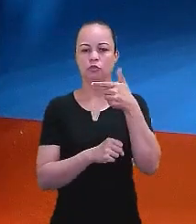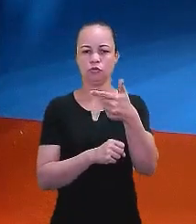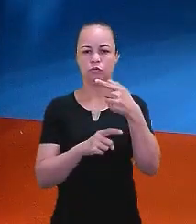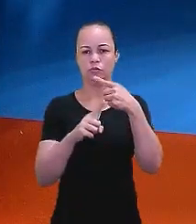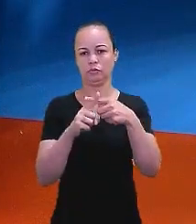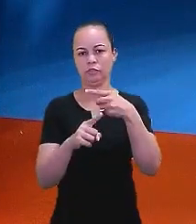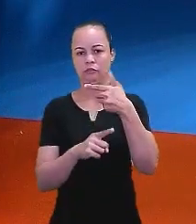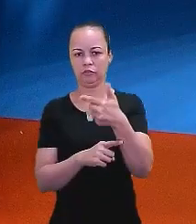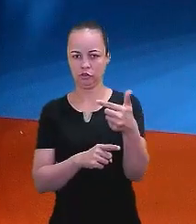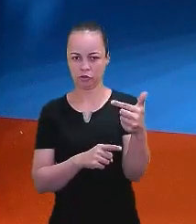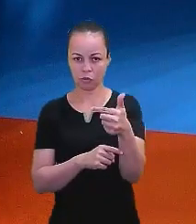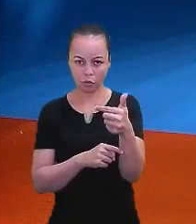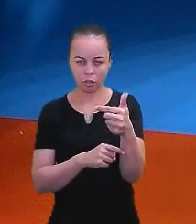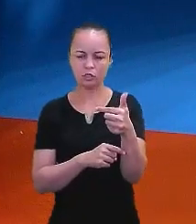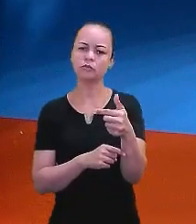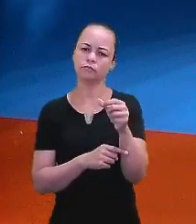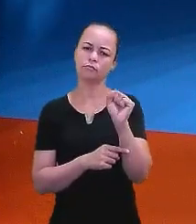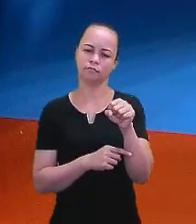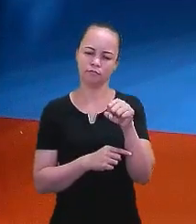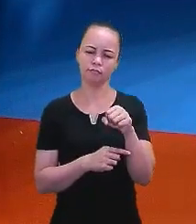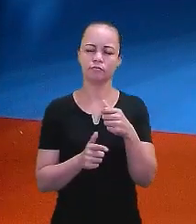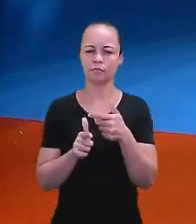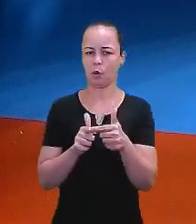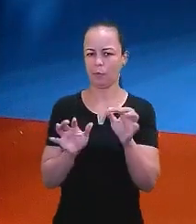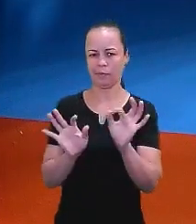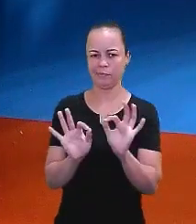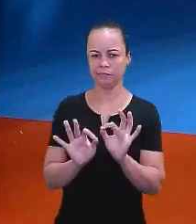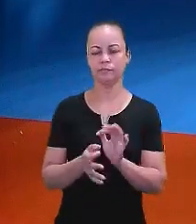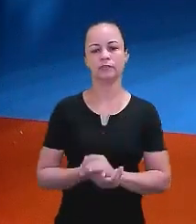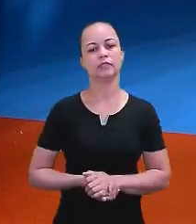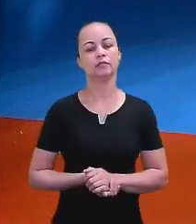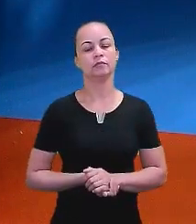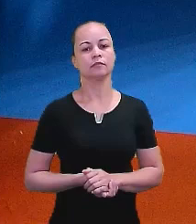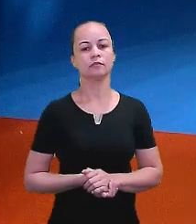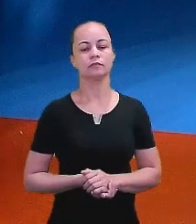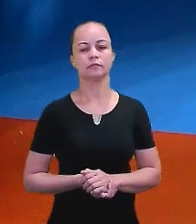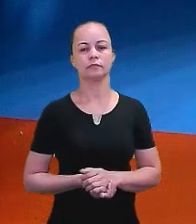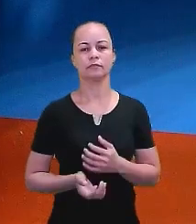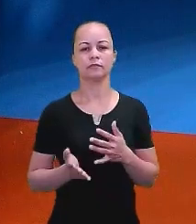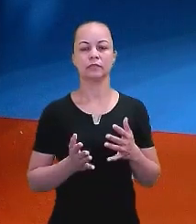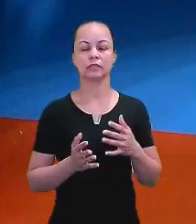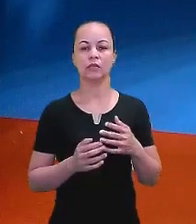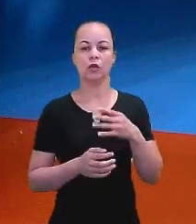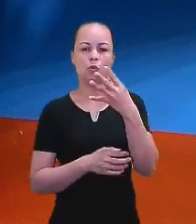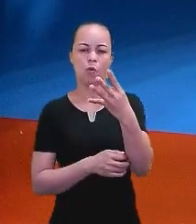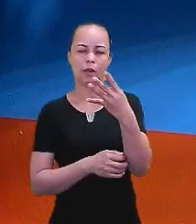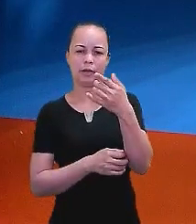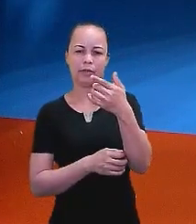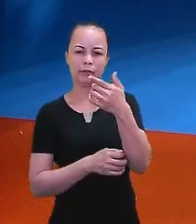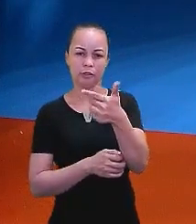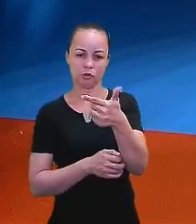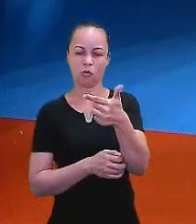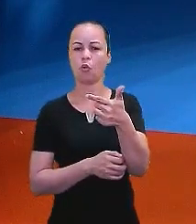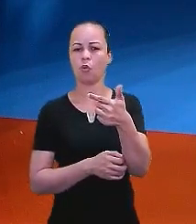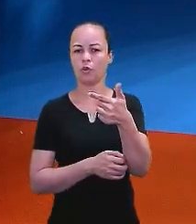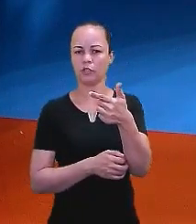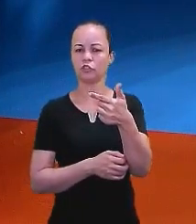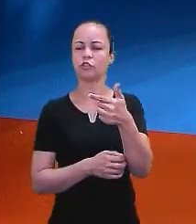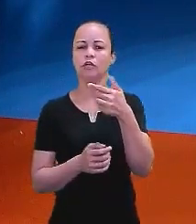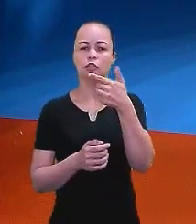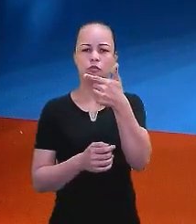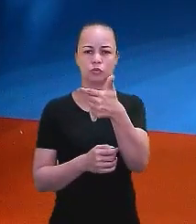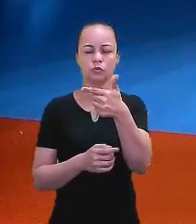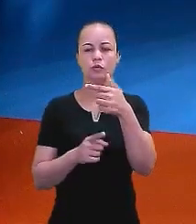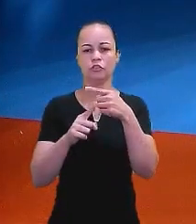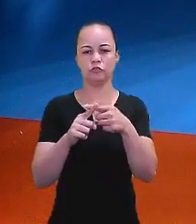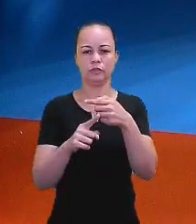22? Posso sim, não tem problema nenhum. Aqui eu posso fazer com 42 a mesma coisa? 2